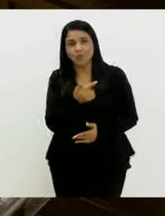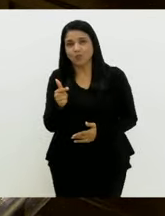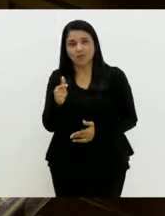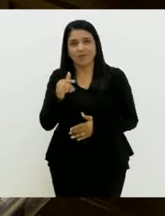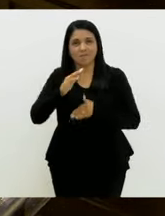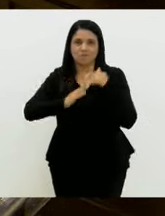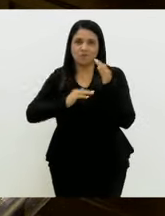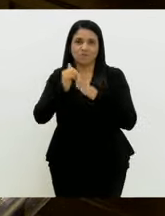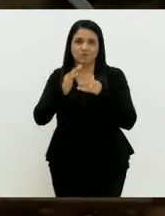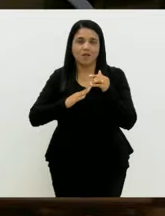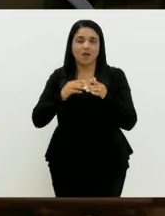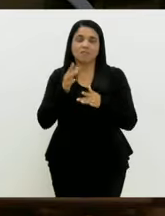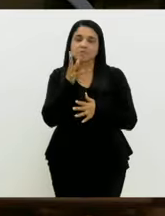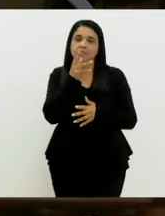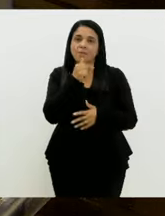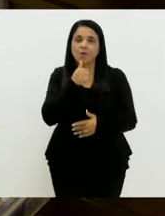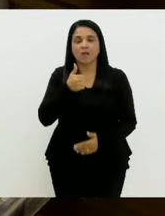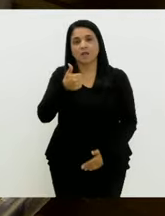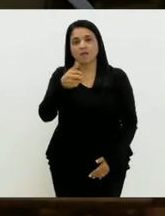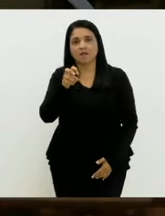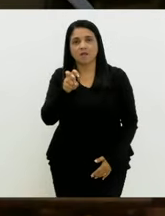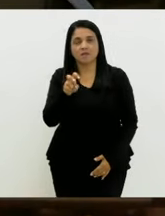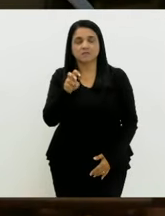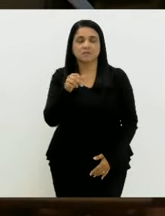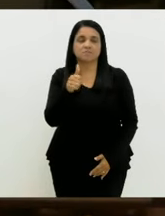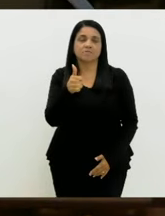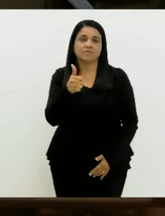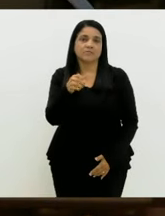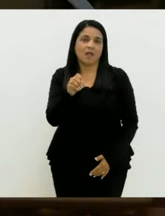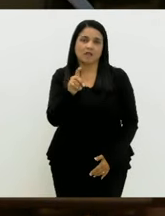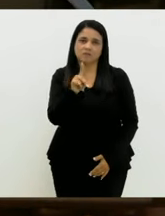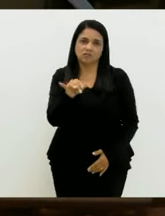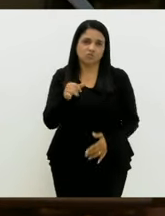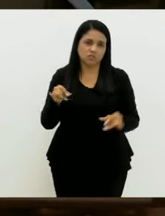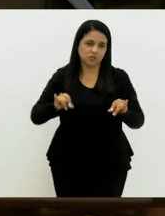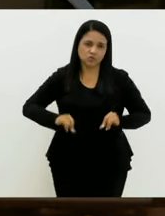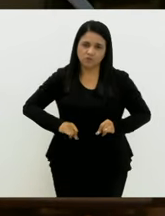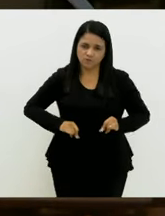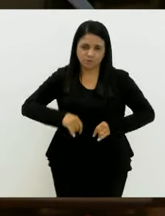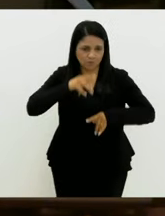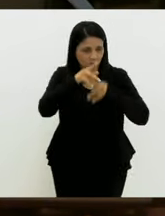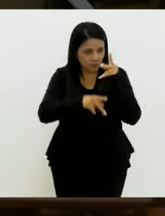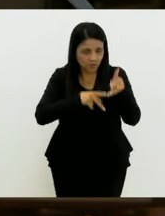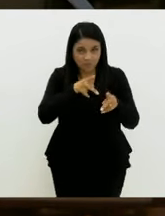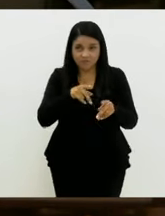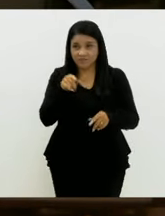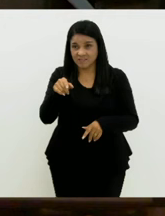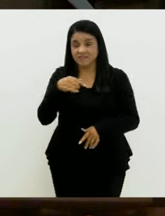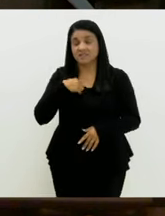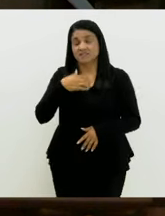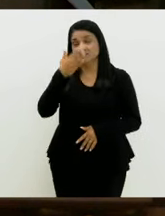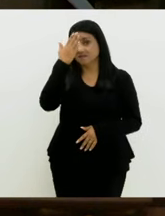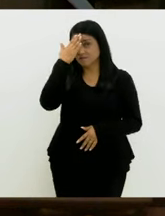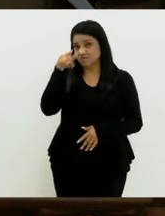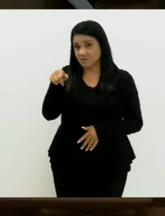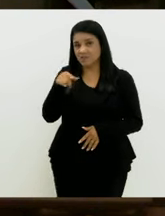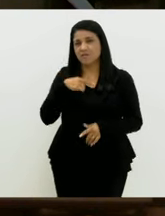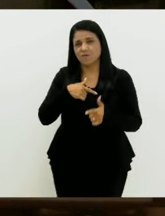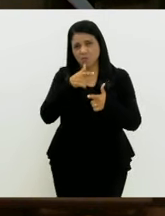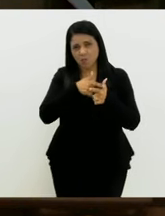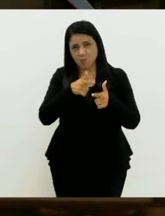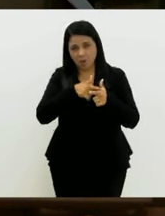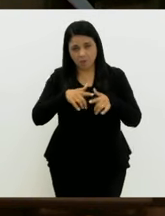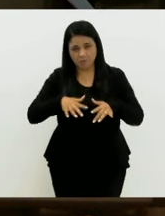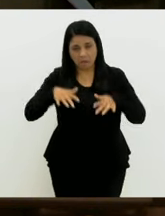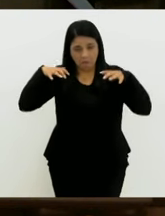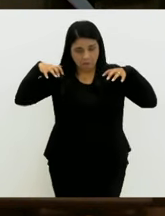leva 10, 15 dias para fazer, pessoas ficam sofrendo. Só para Vossa Excelência ter ciência, eu me lembro que teve esse problema da enchente, né?